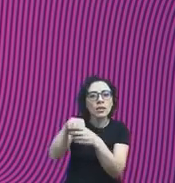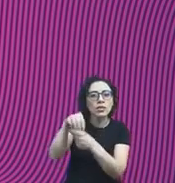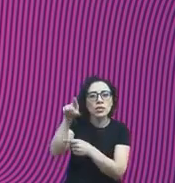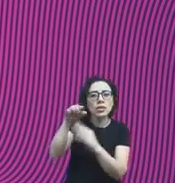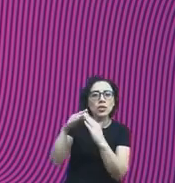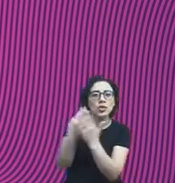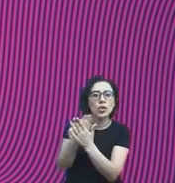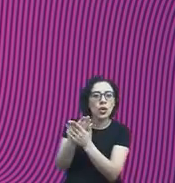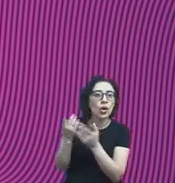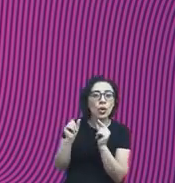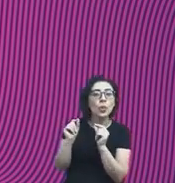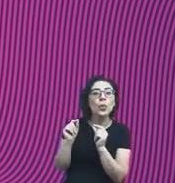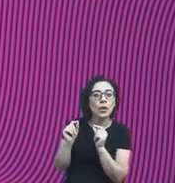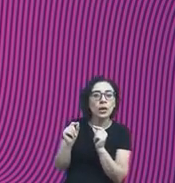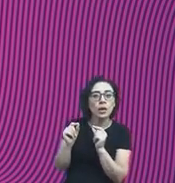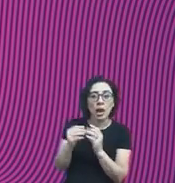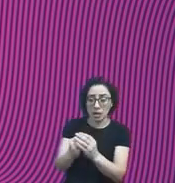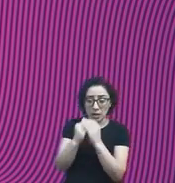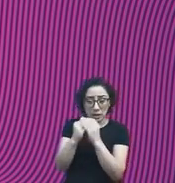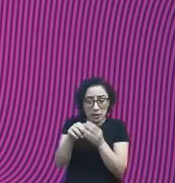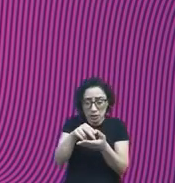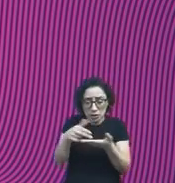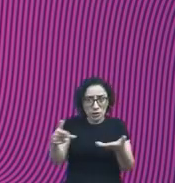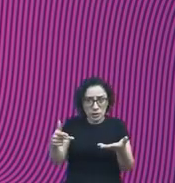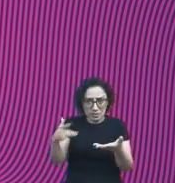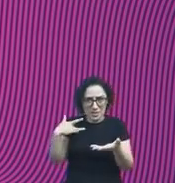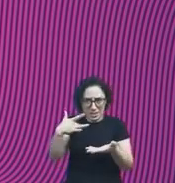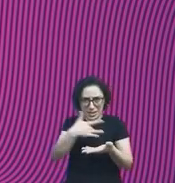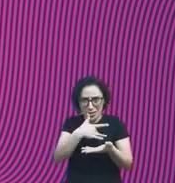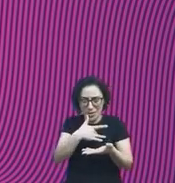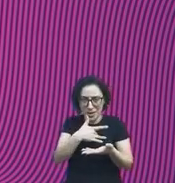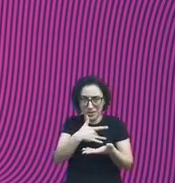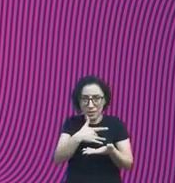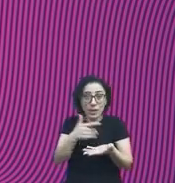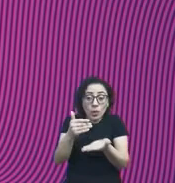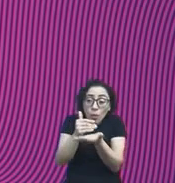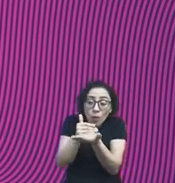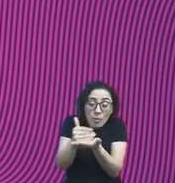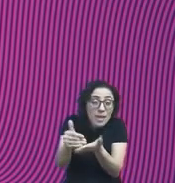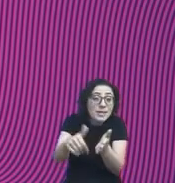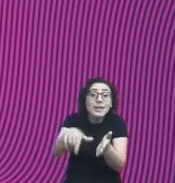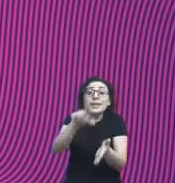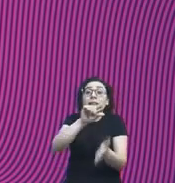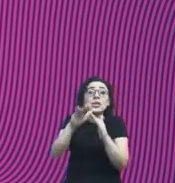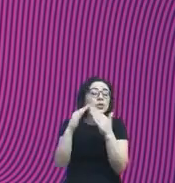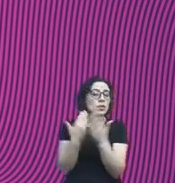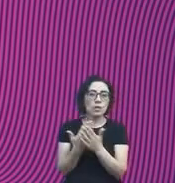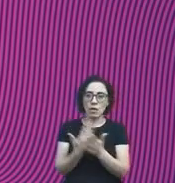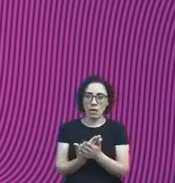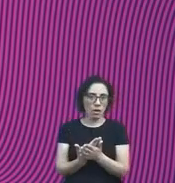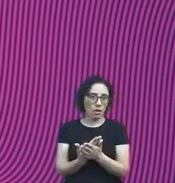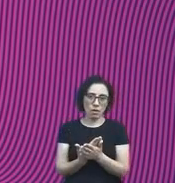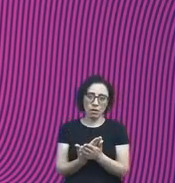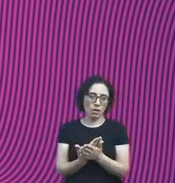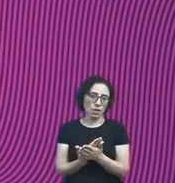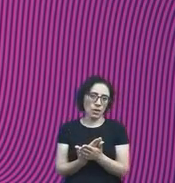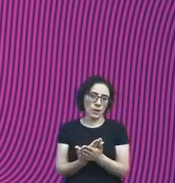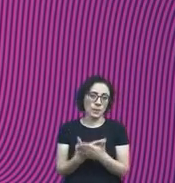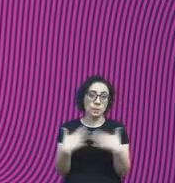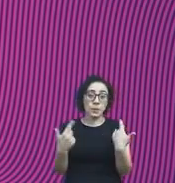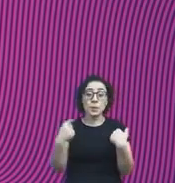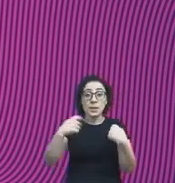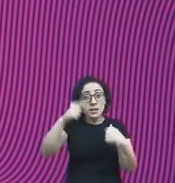direção. Nós precisamos, sim, reconhecer que o sistema de saúde